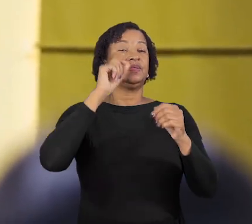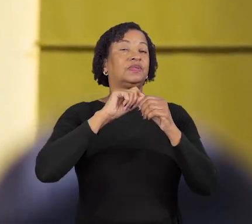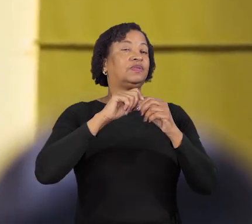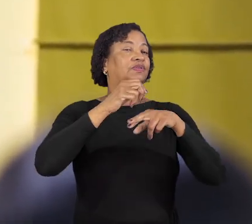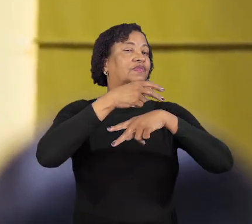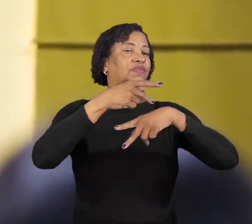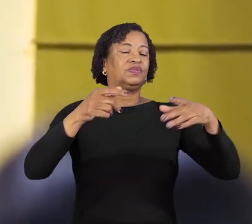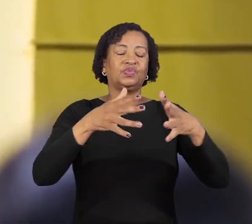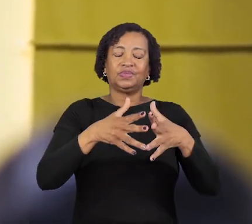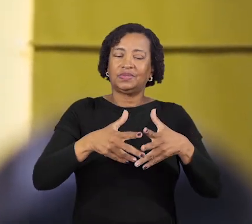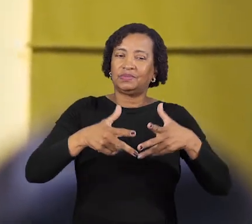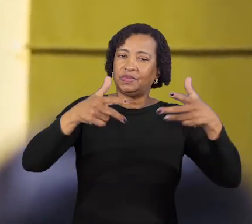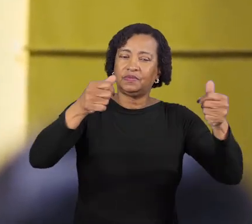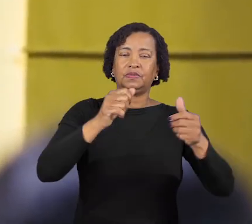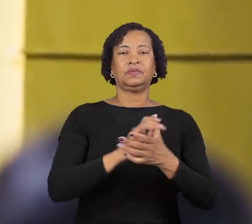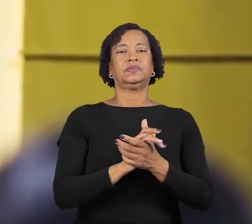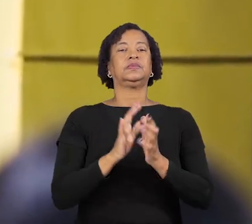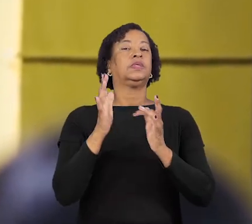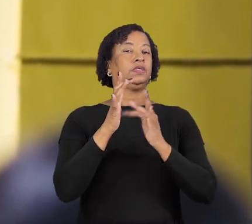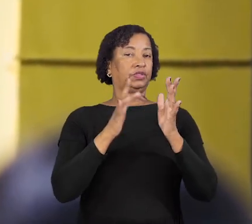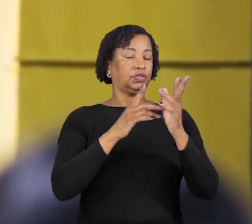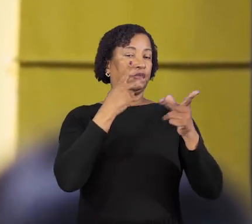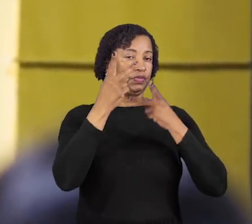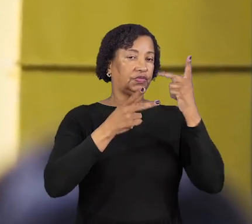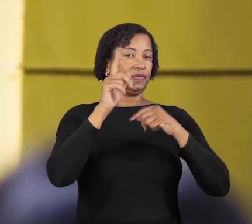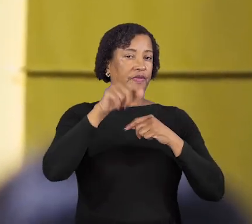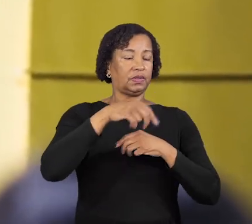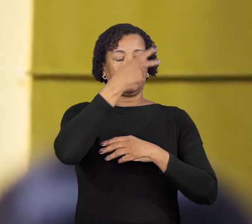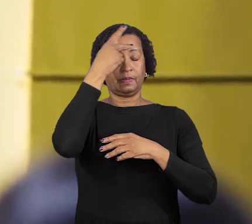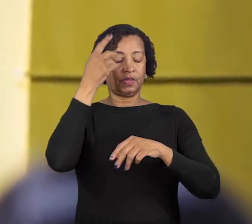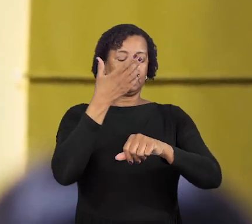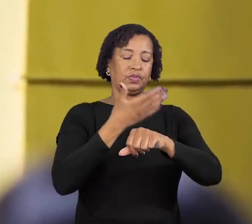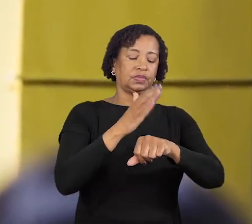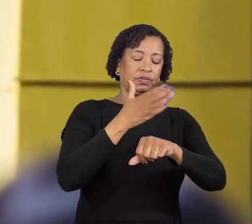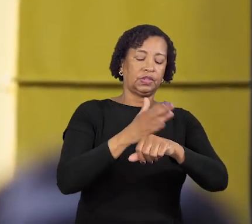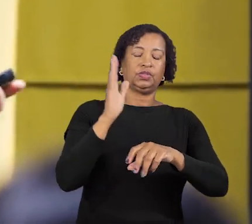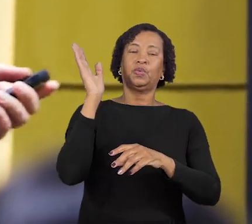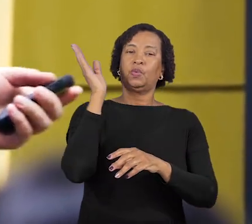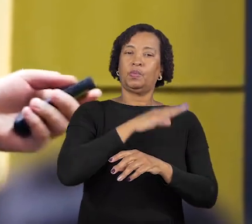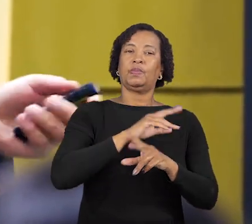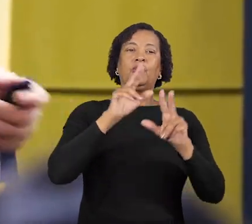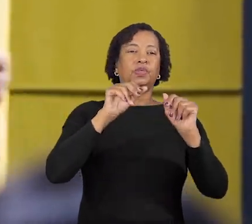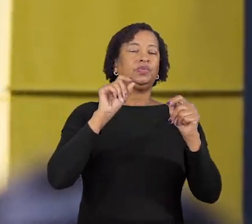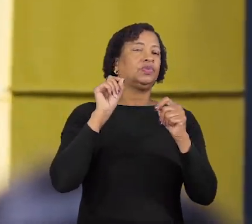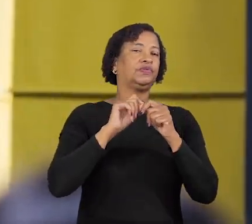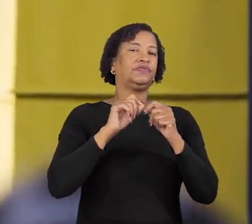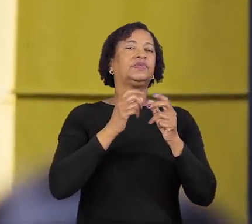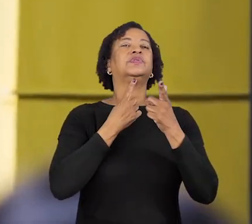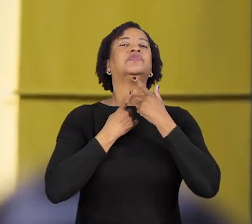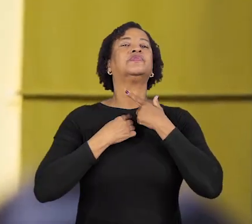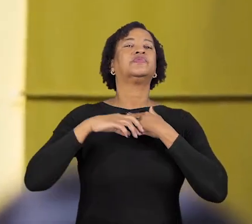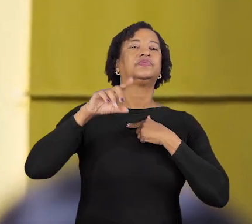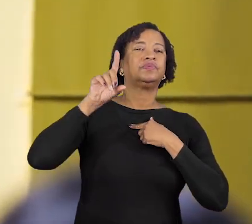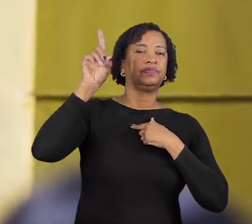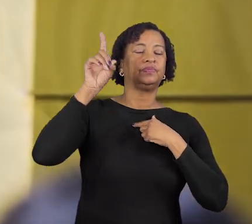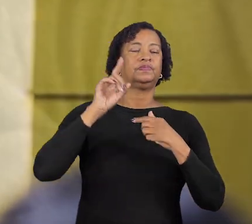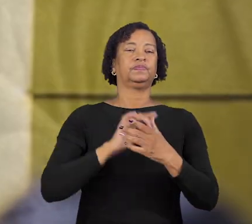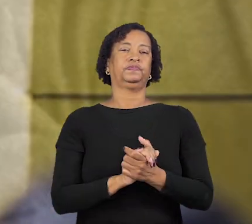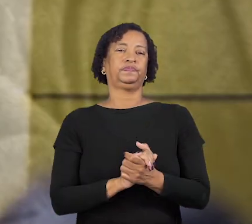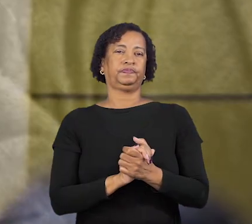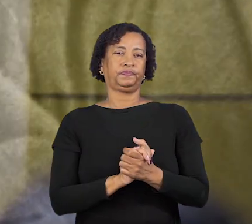fazendo obras de maravilhas. Mas Jesus diz que são pessoas que praticam o mal e que nunca fizeram a vontade de